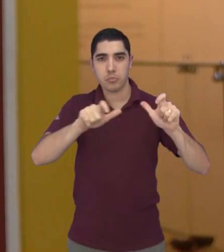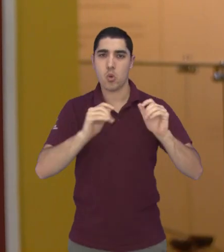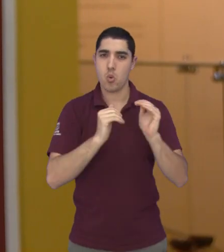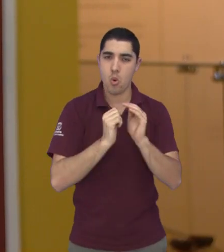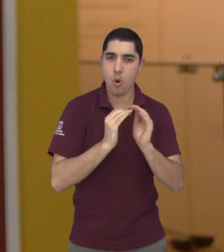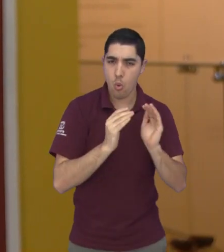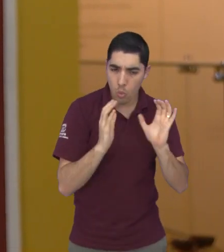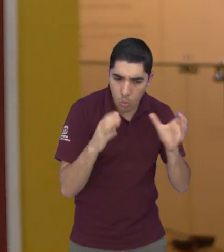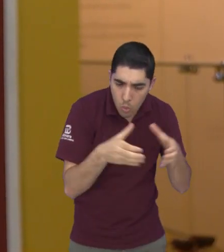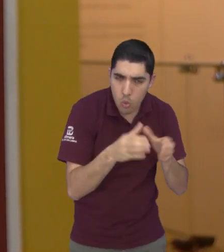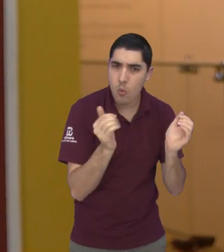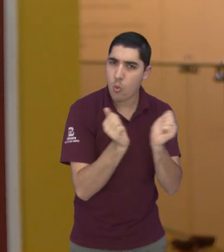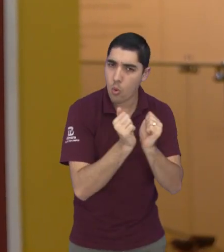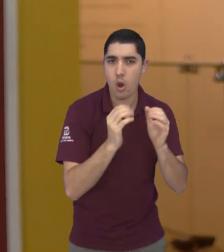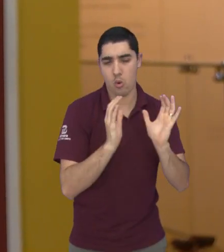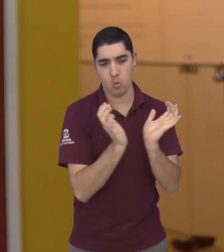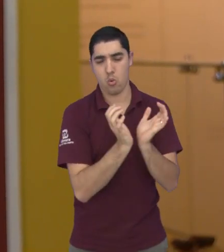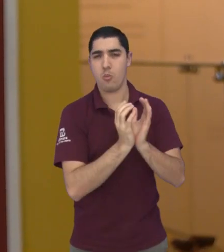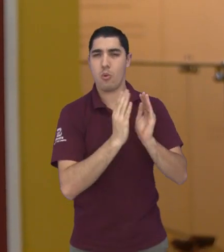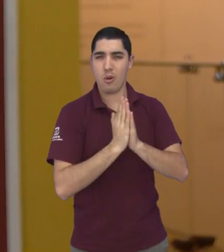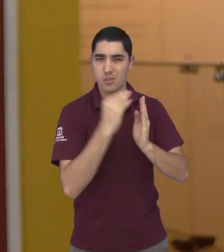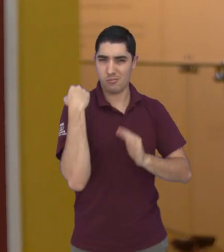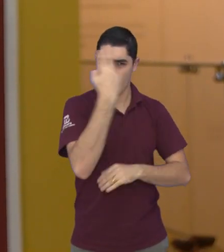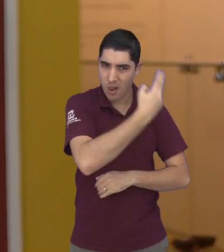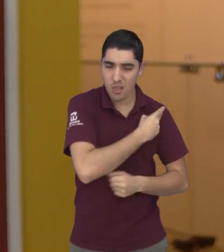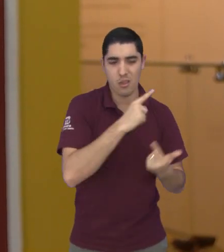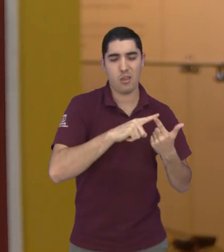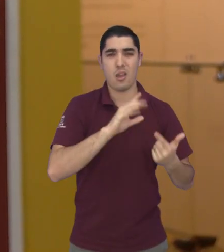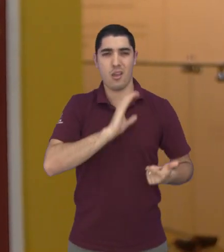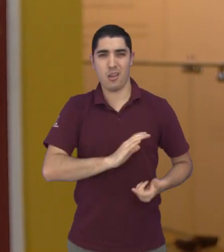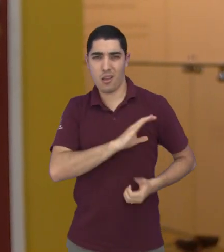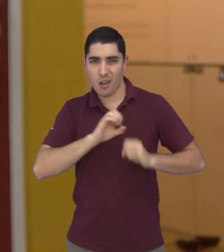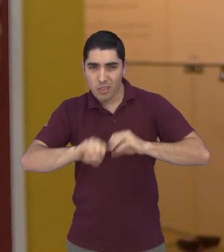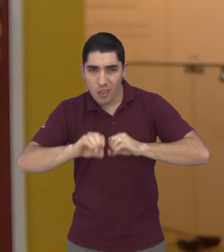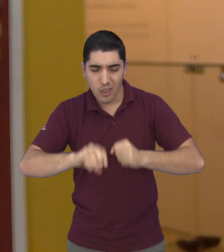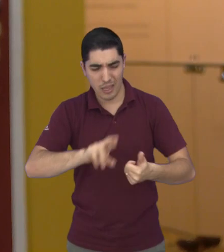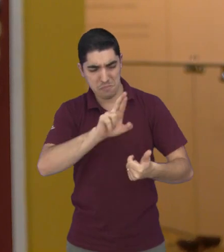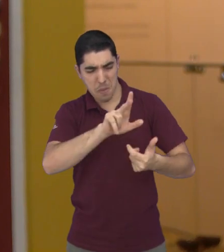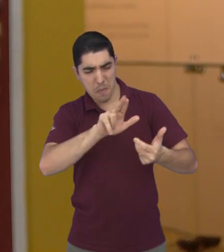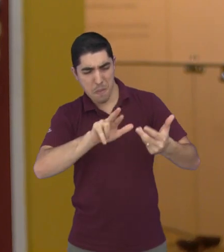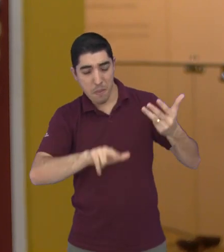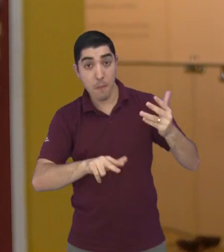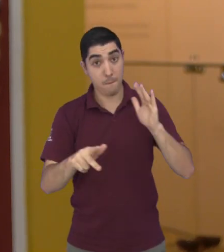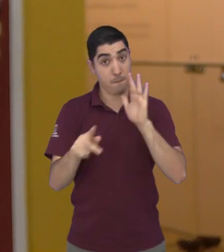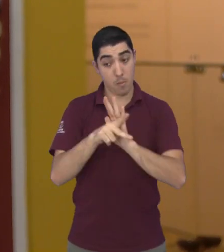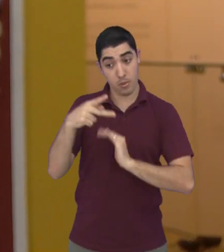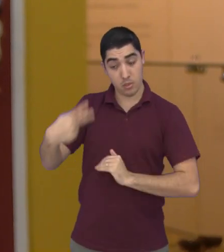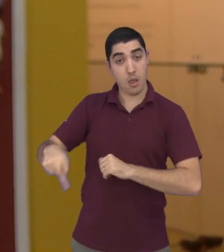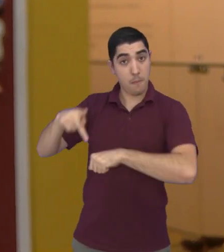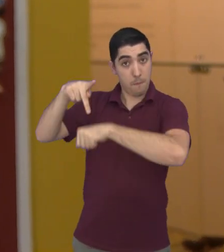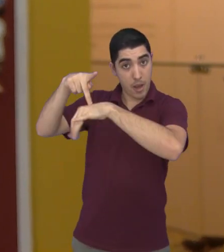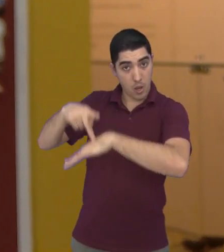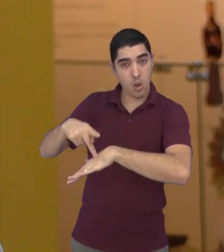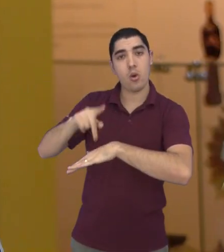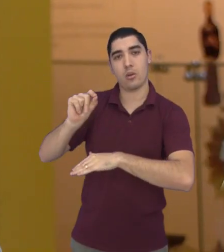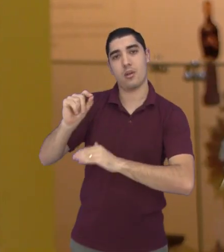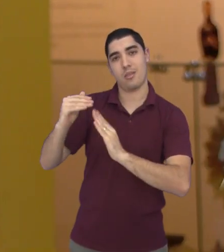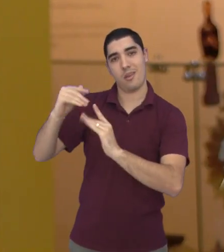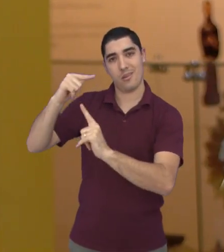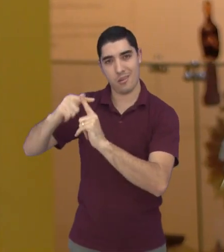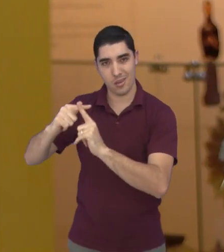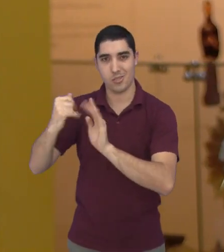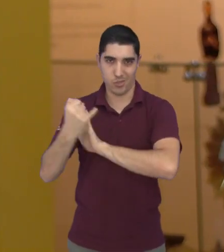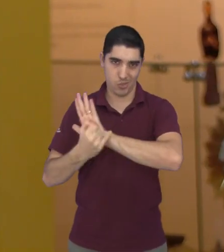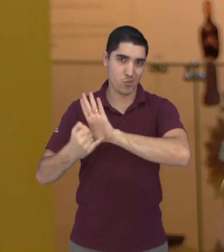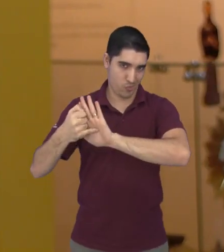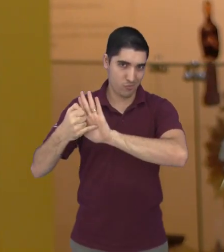marianos, catequese e outras reuniões pertinentes à paróquia da Matriz de São José, que era onde a